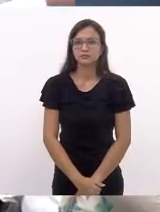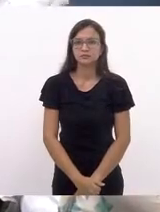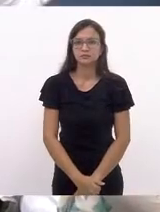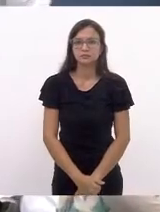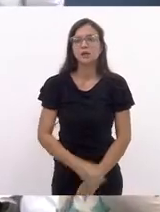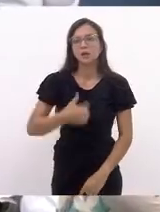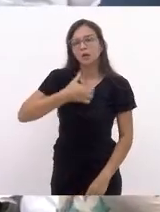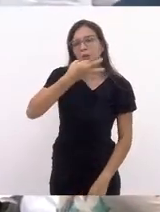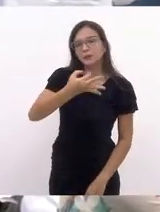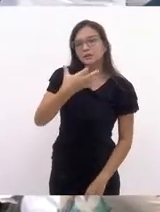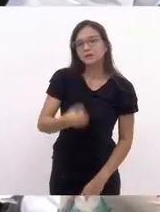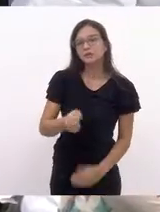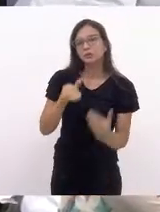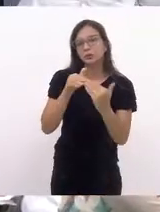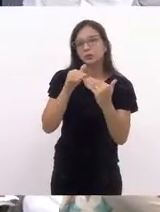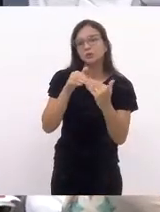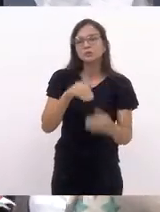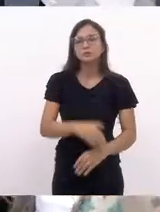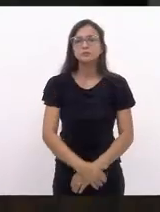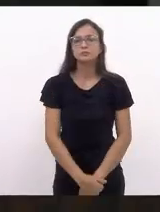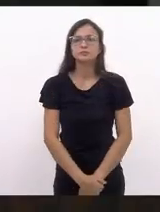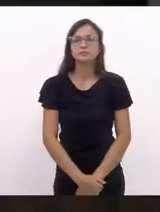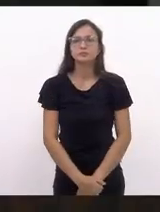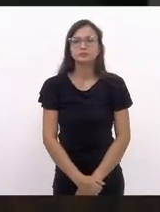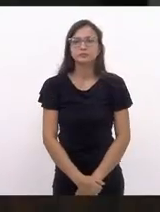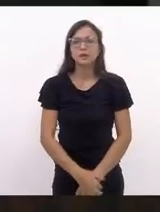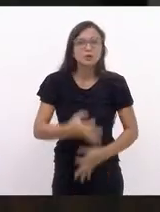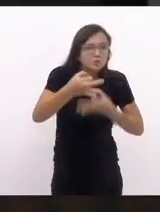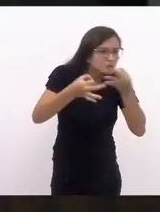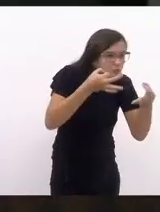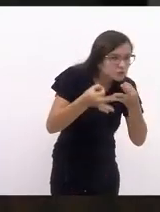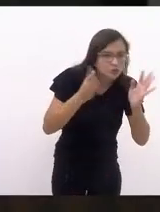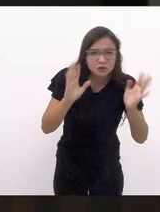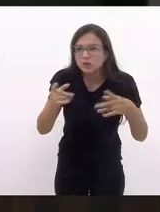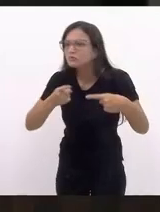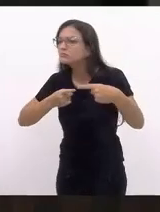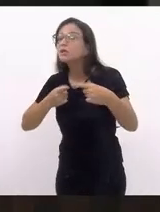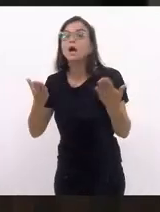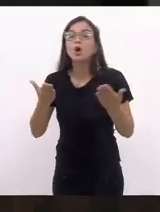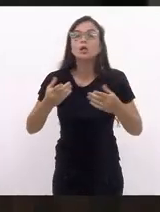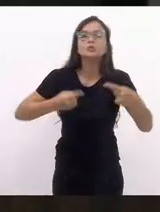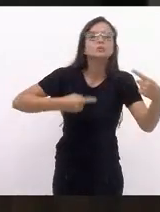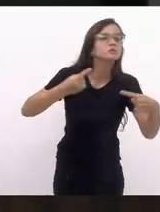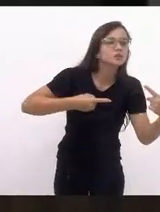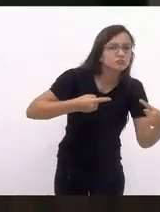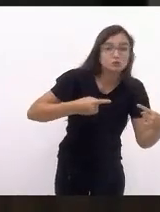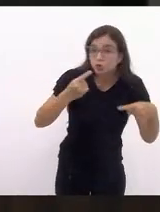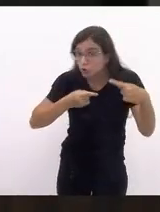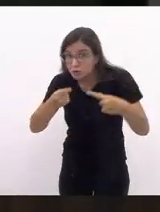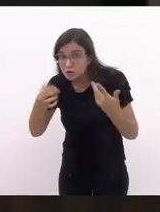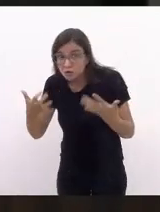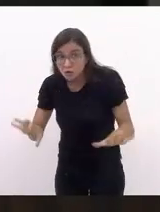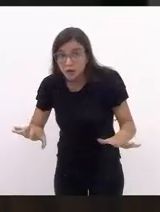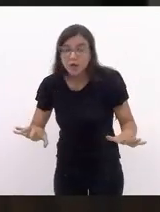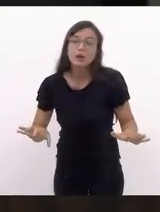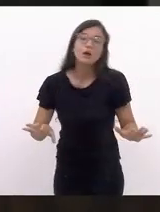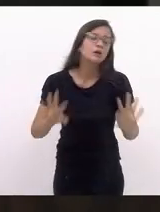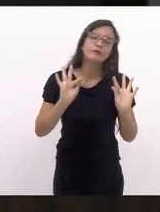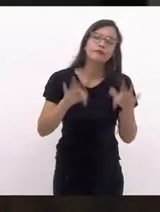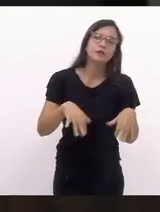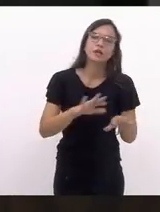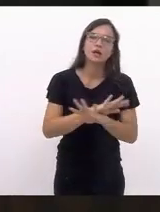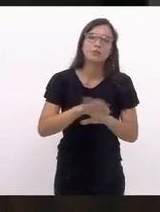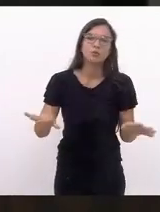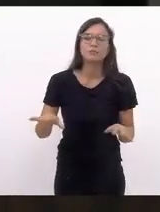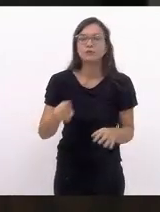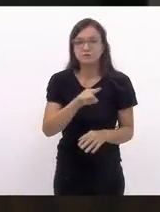o parecer favorável do presidente pareceres emitidos em discussão não havendo Quem Queira discutir se a discussão e votação